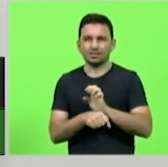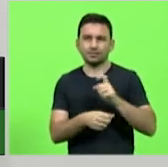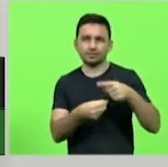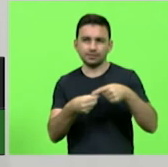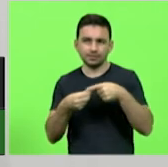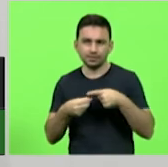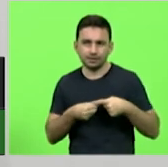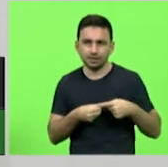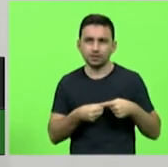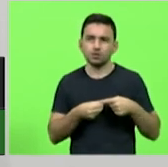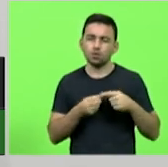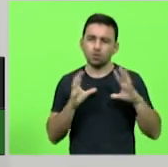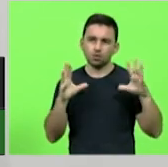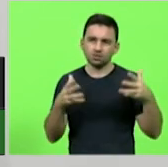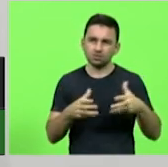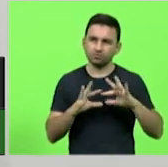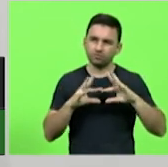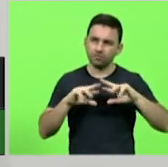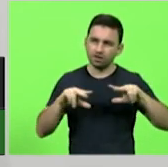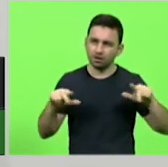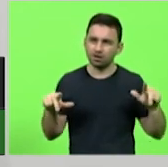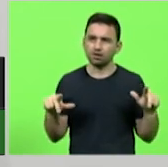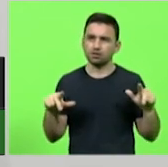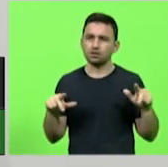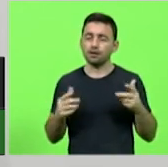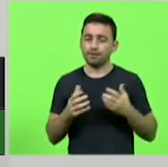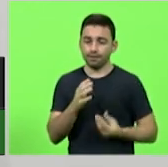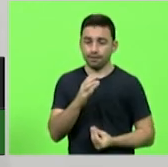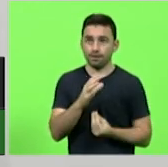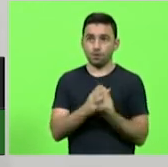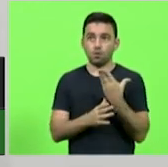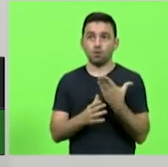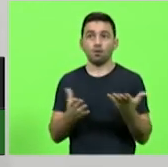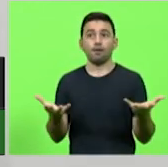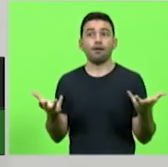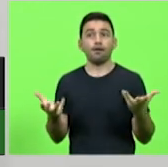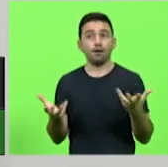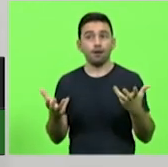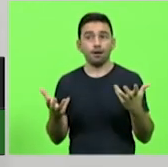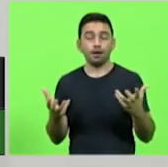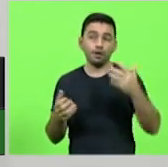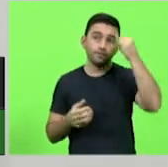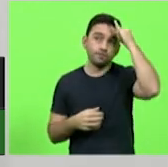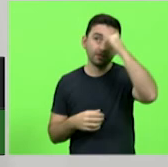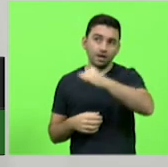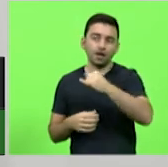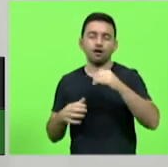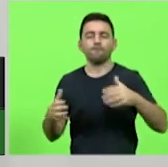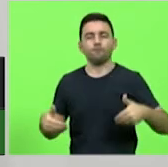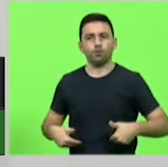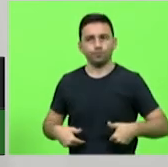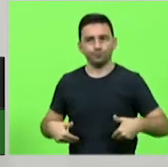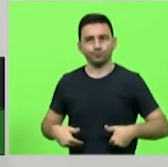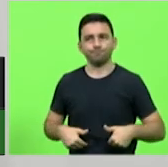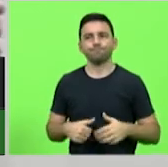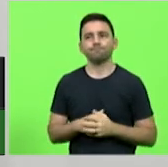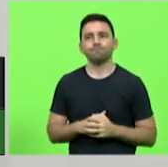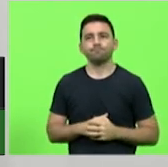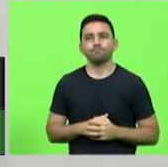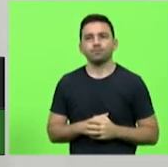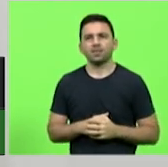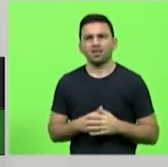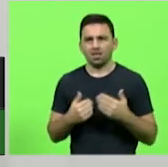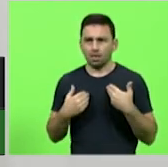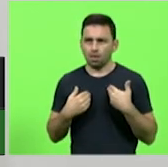e organizações, entidades, estão criando para, nesse momento, ajudar a combater a fome. Eu estava